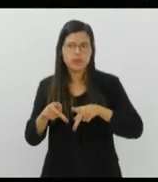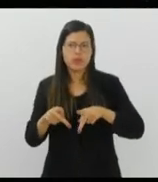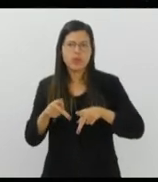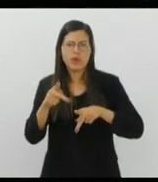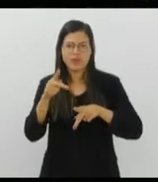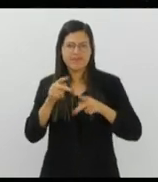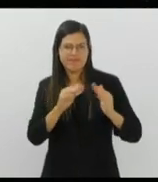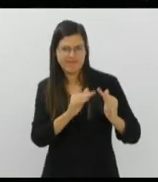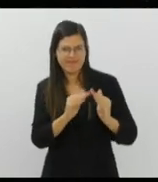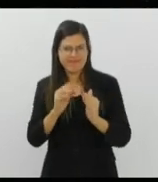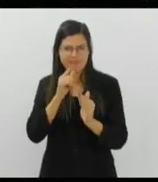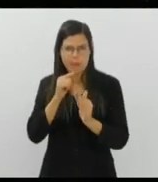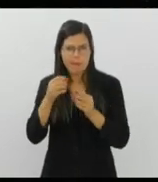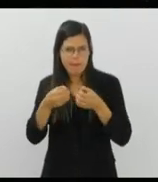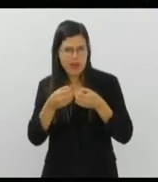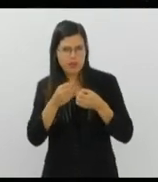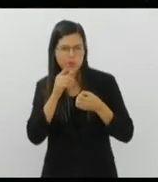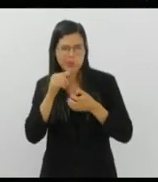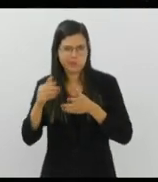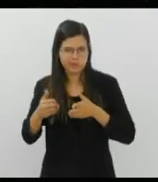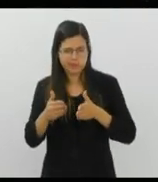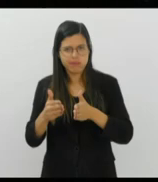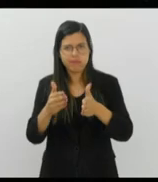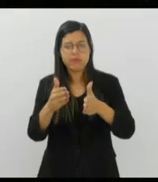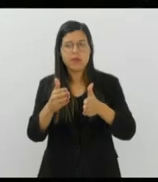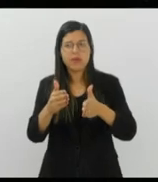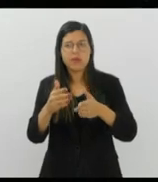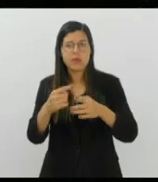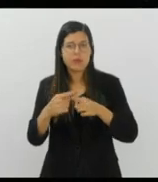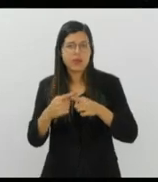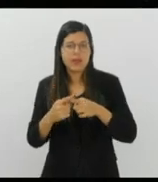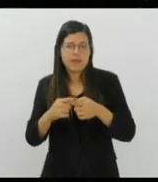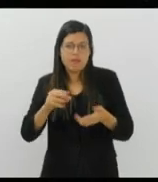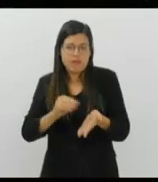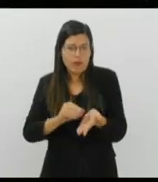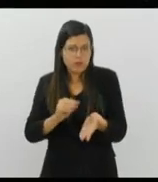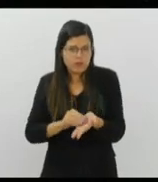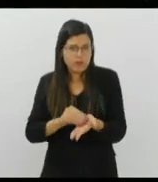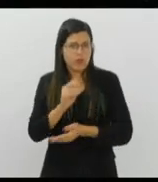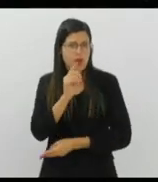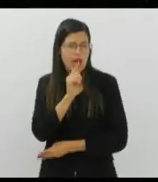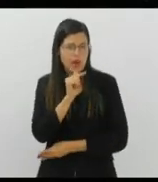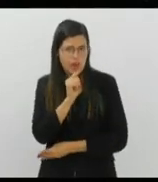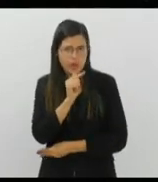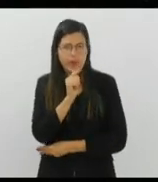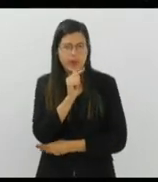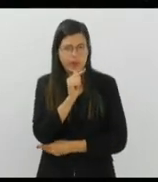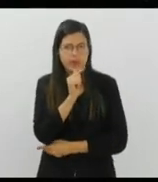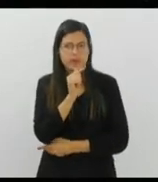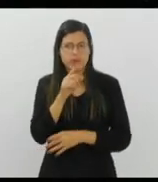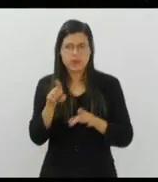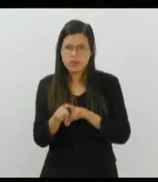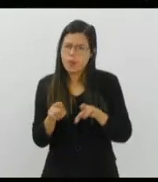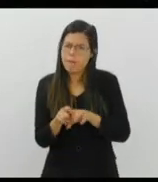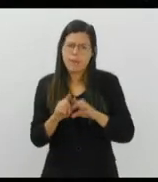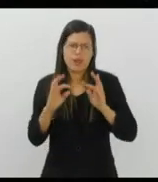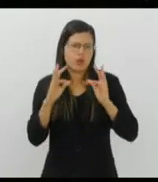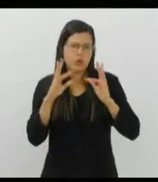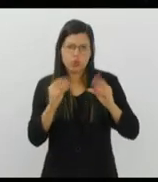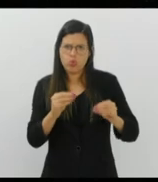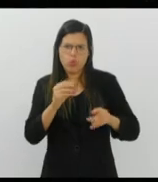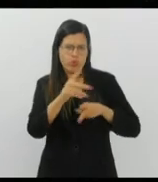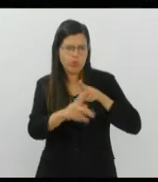ribeirinhas no que diz respeito à escassez hídrica e atingindo a todos de uma